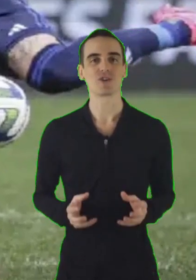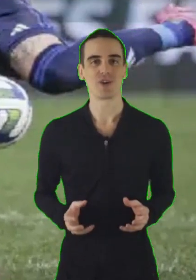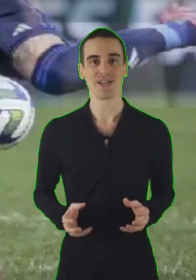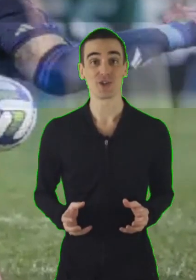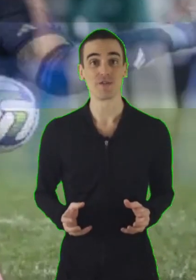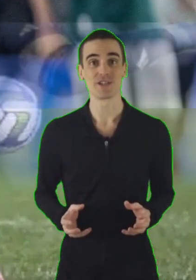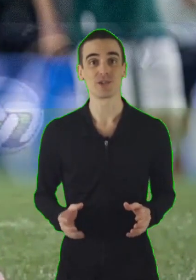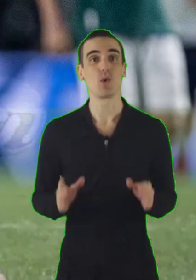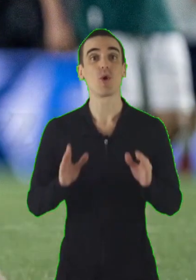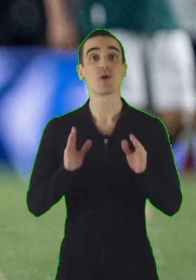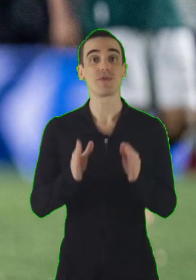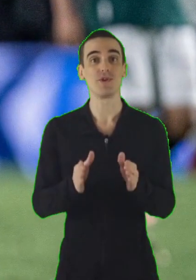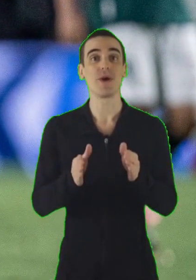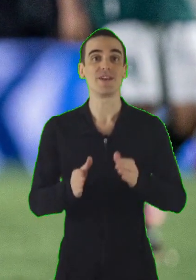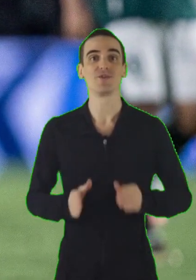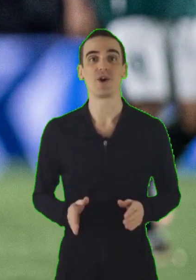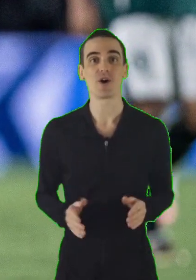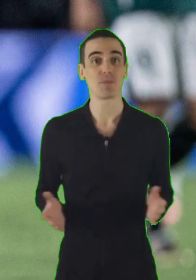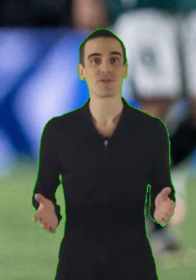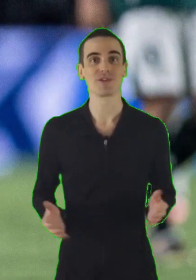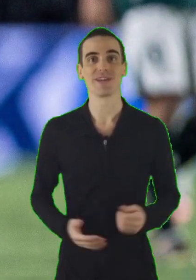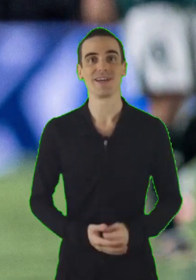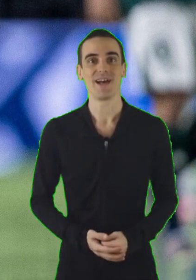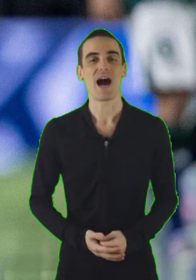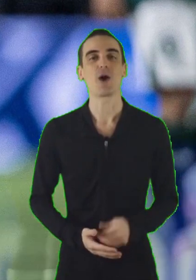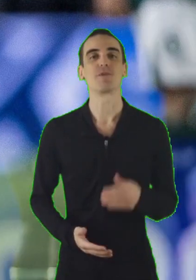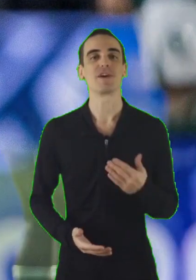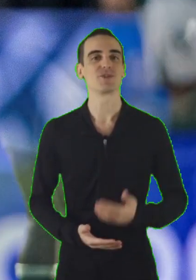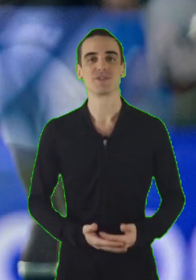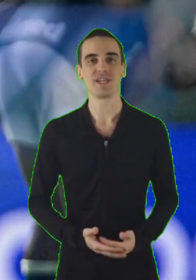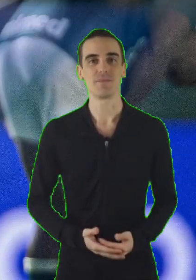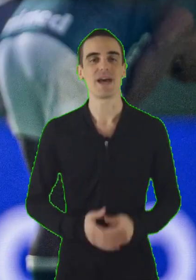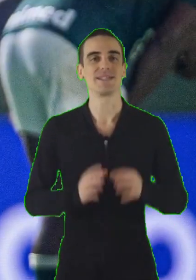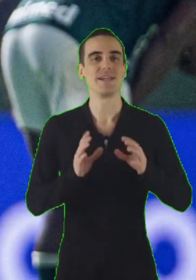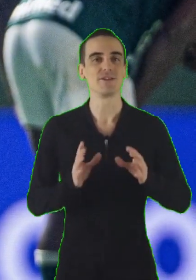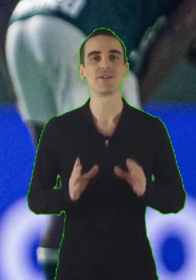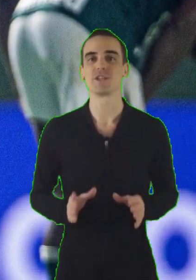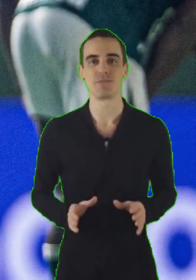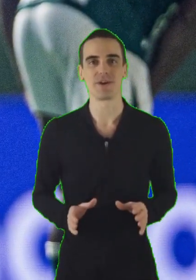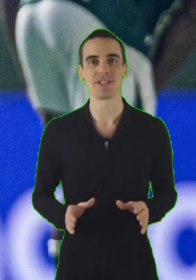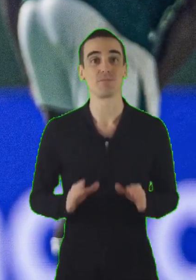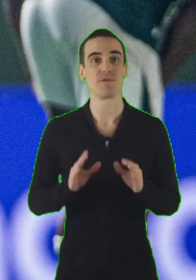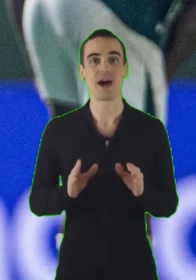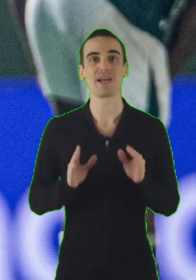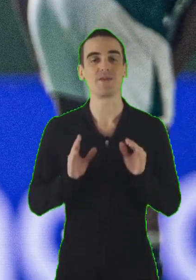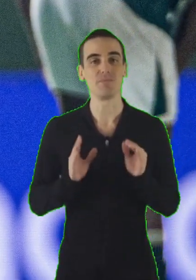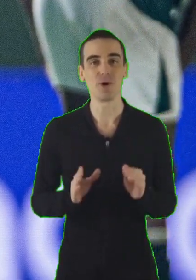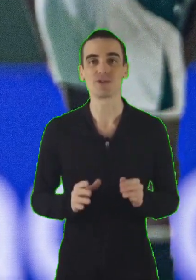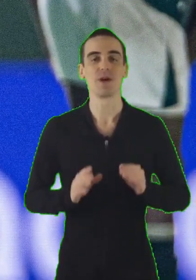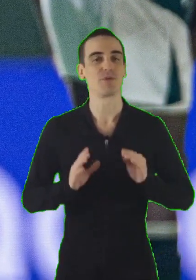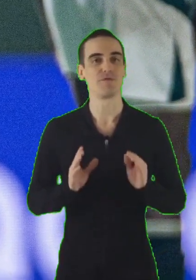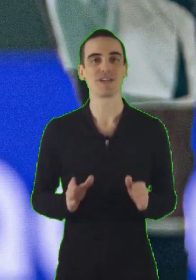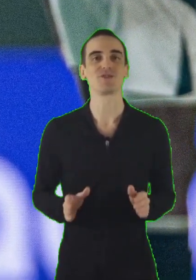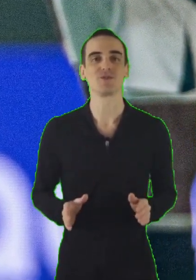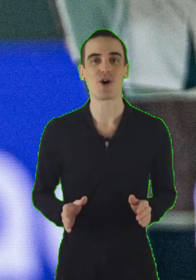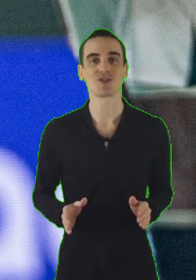foi outro para ele. Alívio, né? Foi um alívio para a gente. Estamos nessa luta pela permanência.